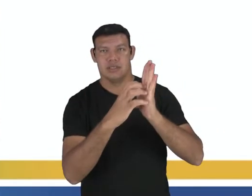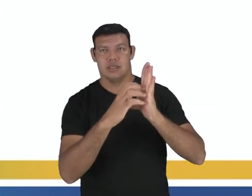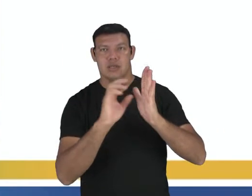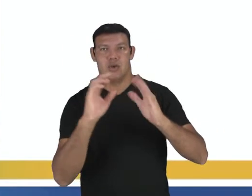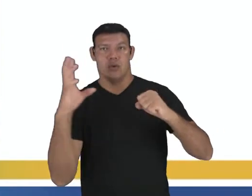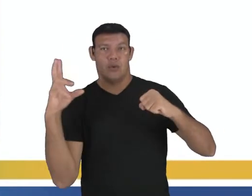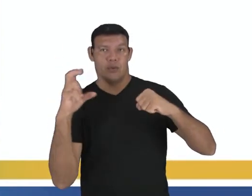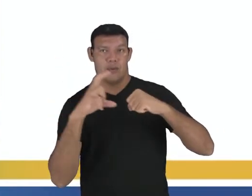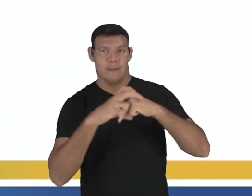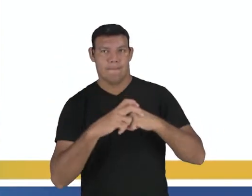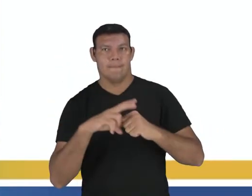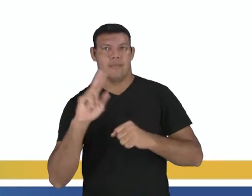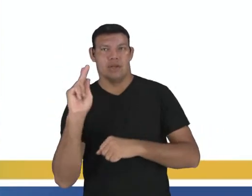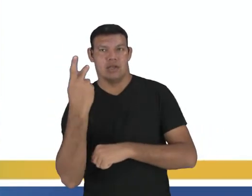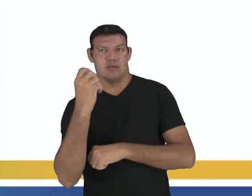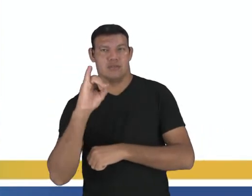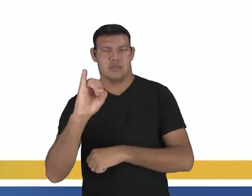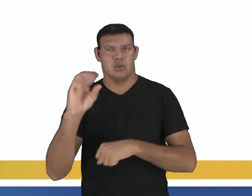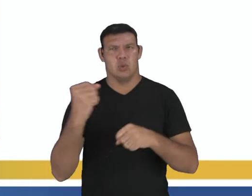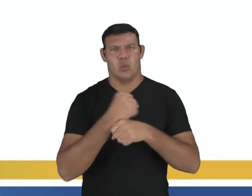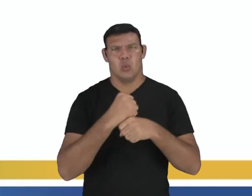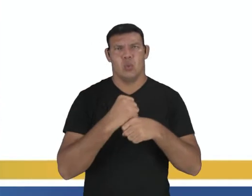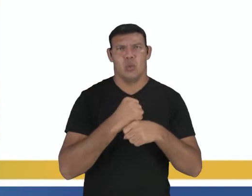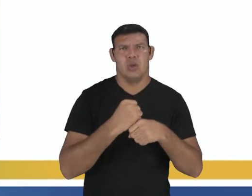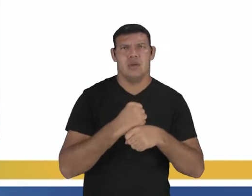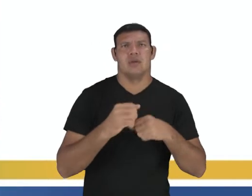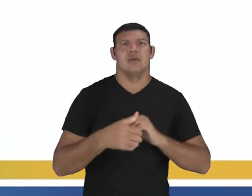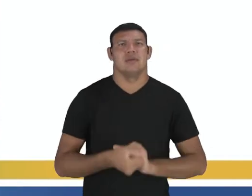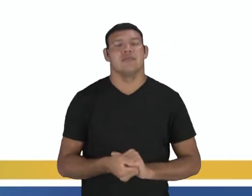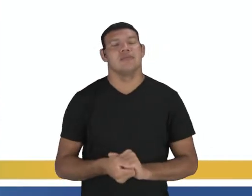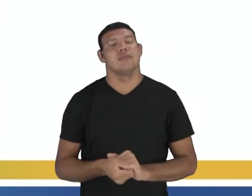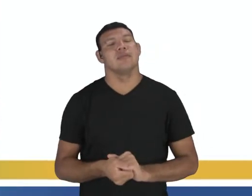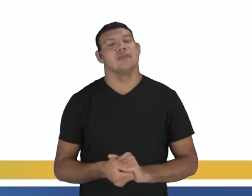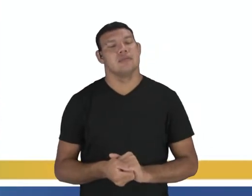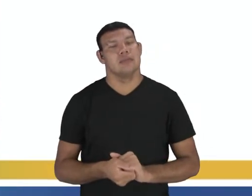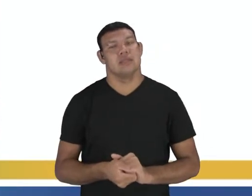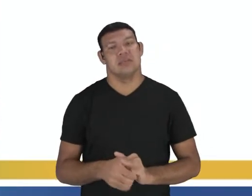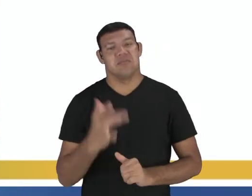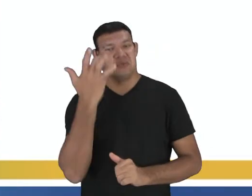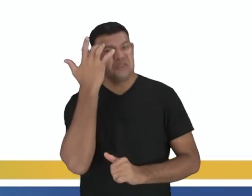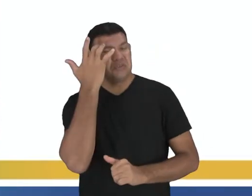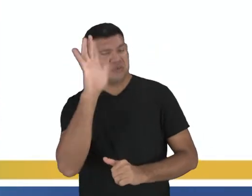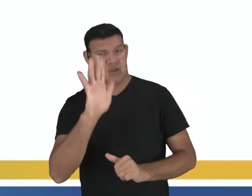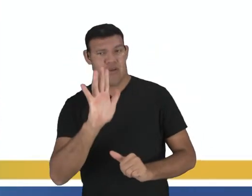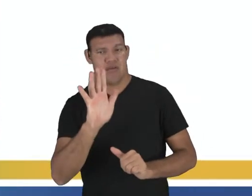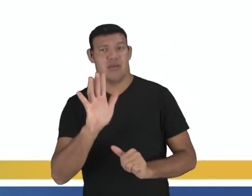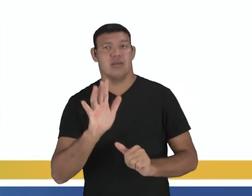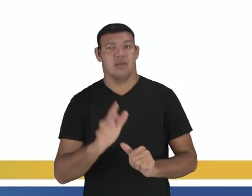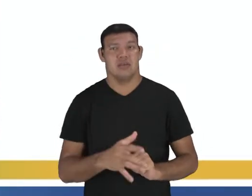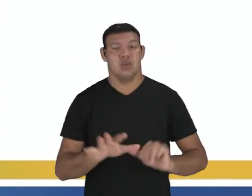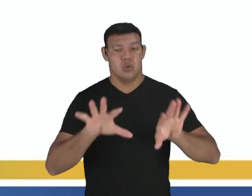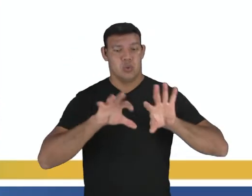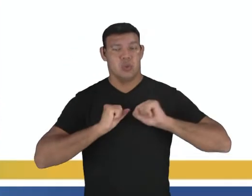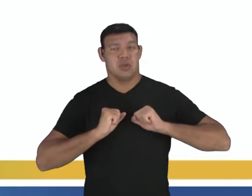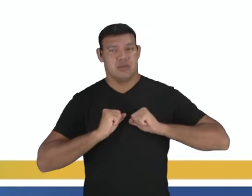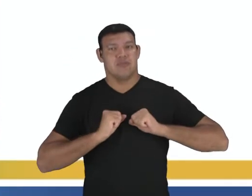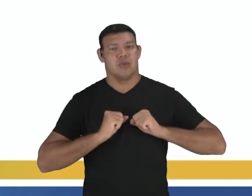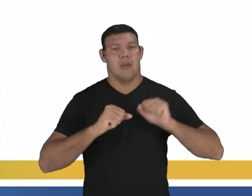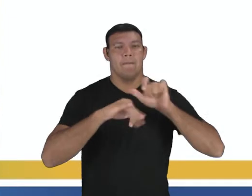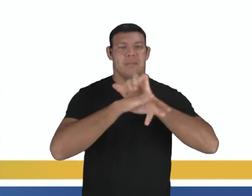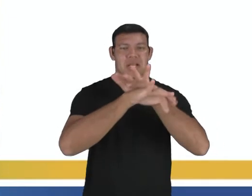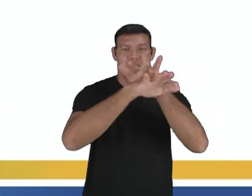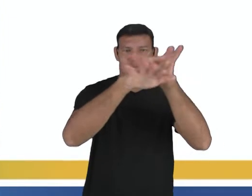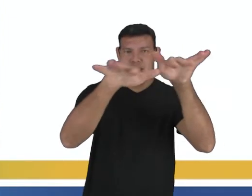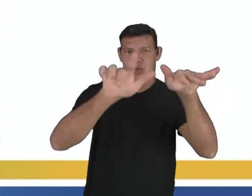ter nenhum sintoma, né? Então, ela tem e não sabe. Enquanto ela não sabe que tem, ela pode transmitir para outras pessoas, tá bom?